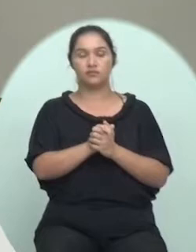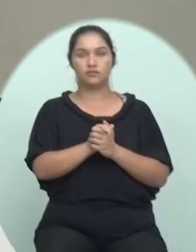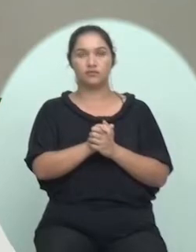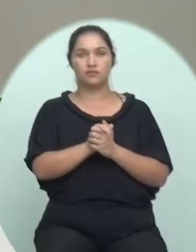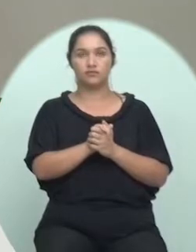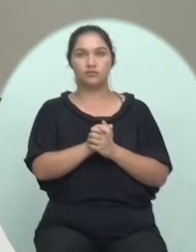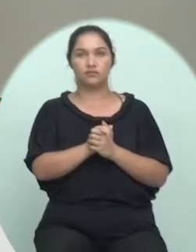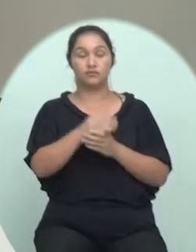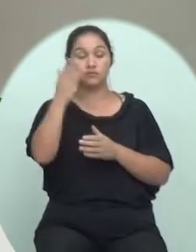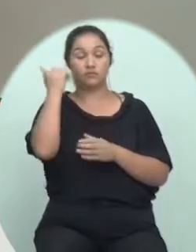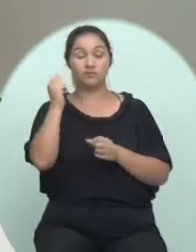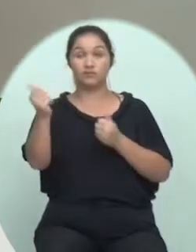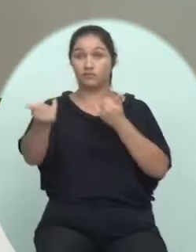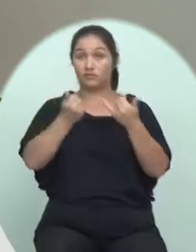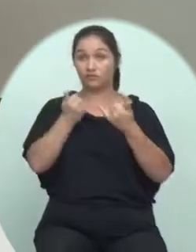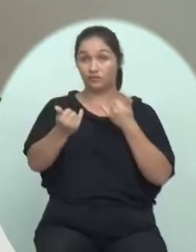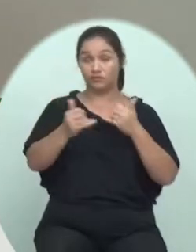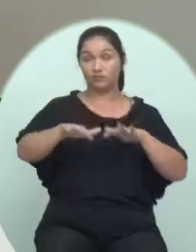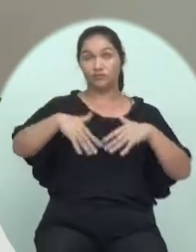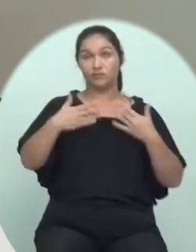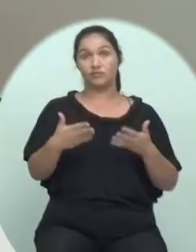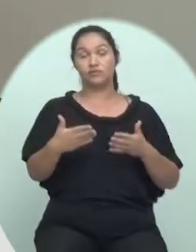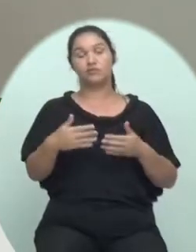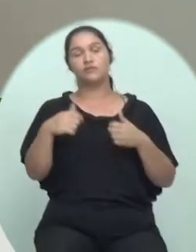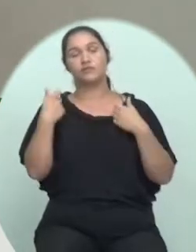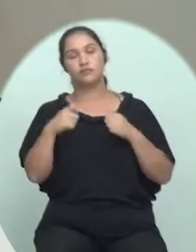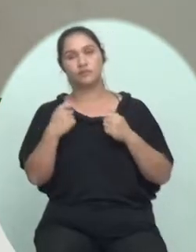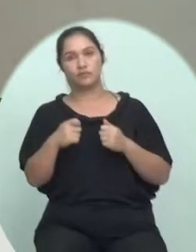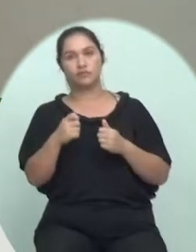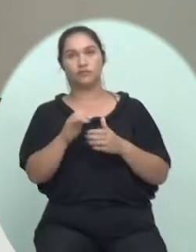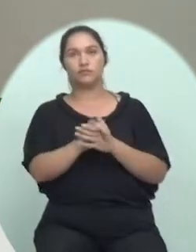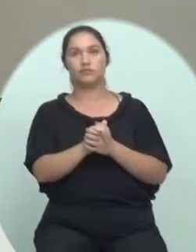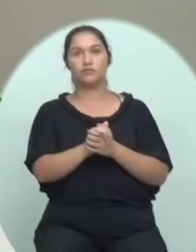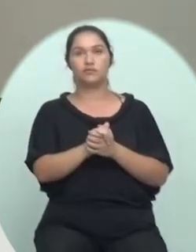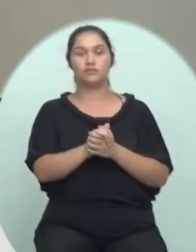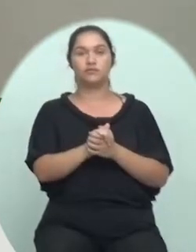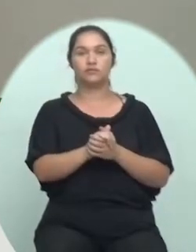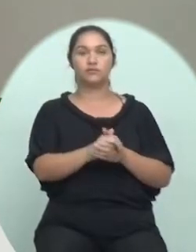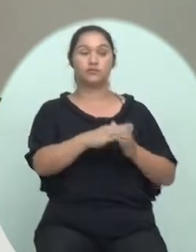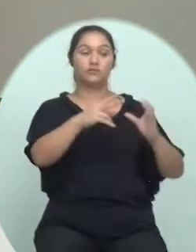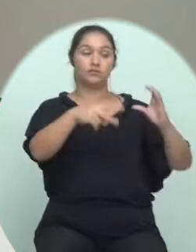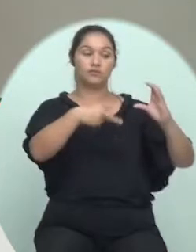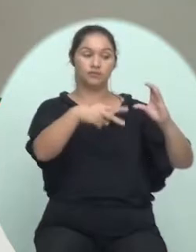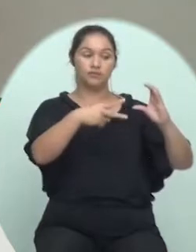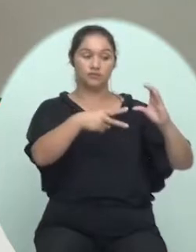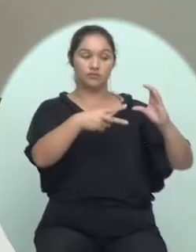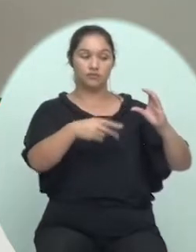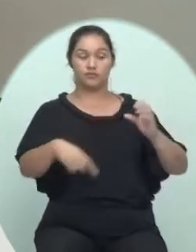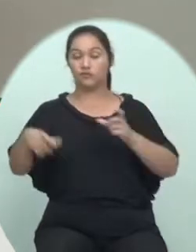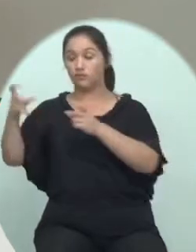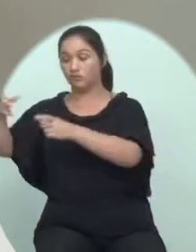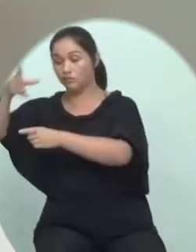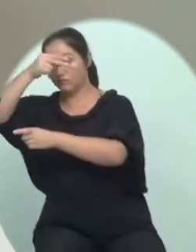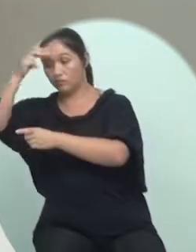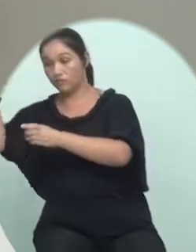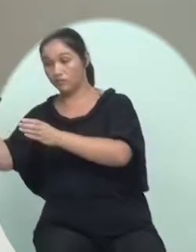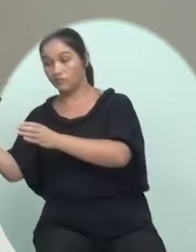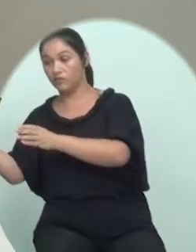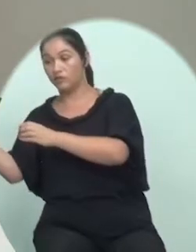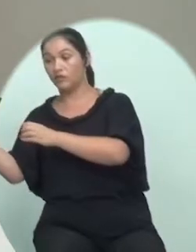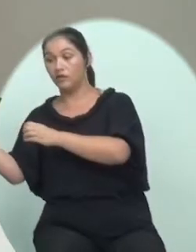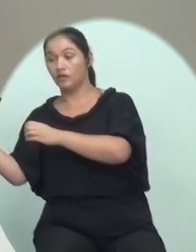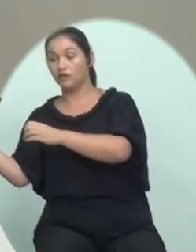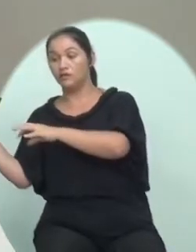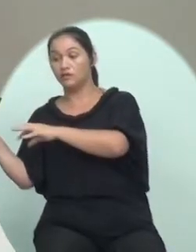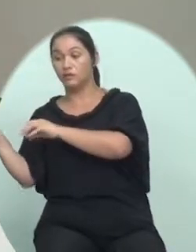isso, eu gostaria que fosse fornecido, né, para essa casa todas as informações do tocante ao requerimento